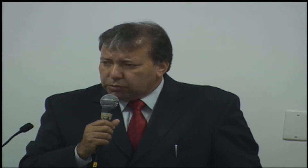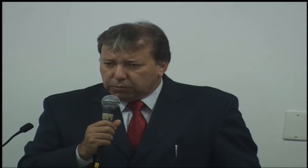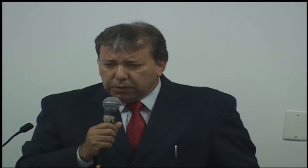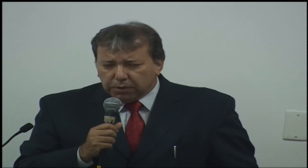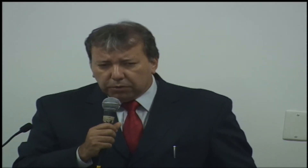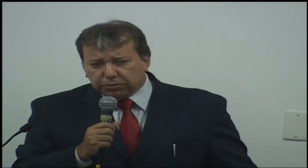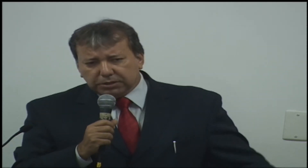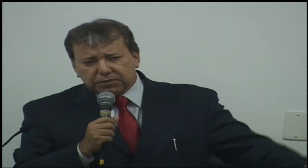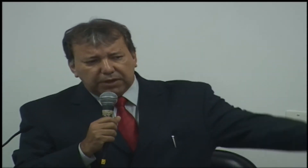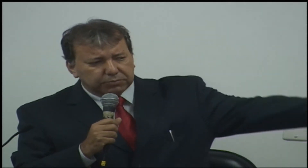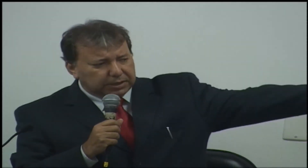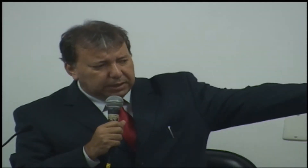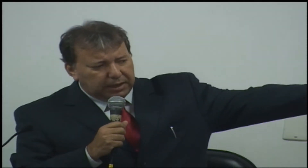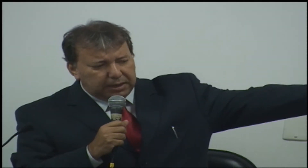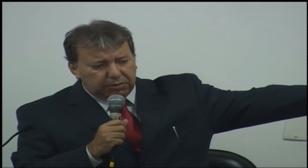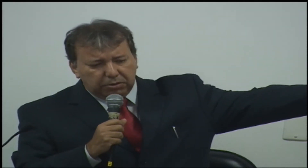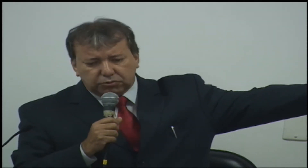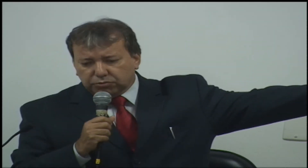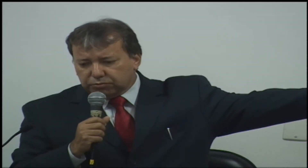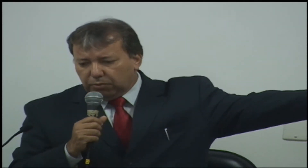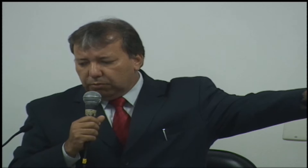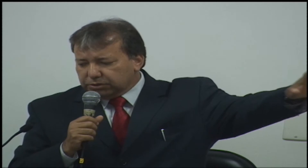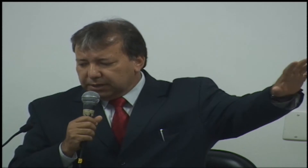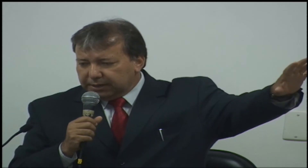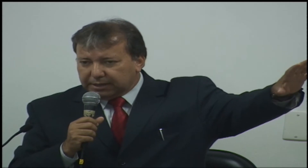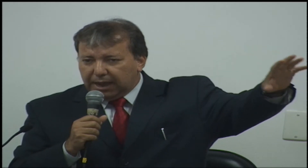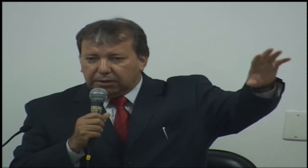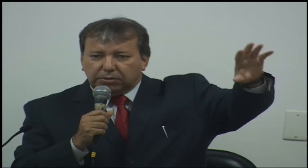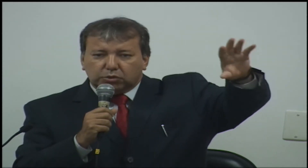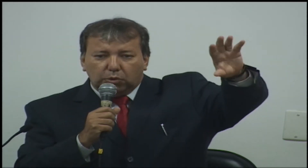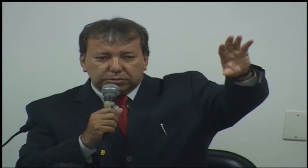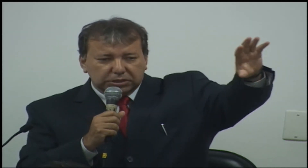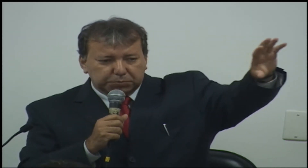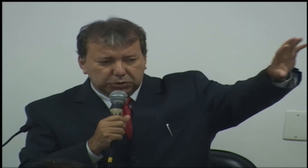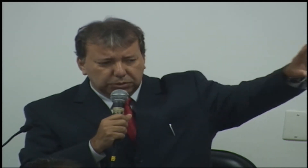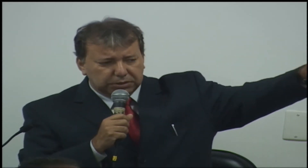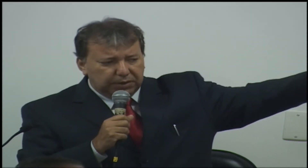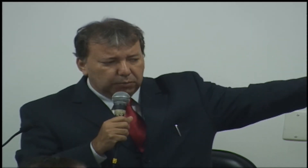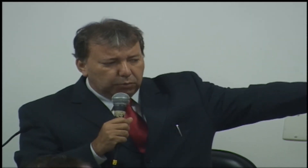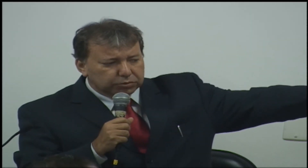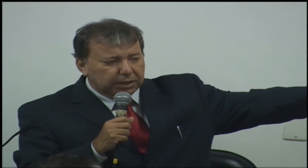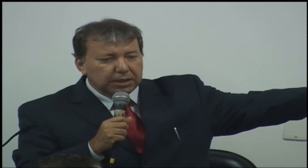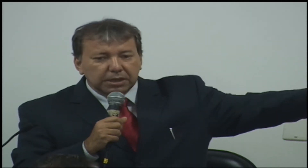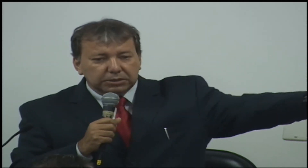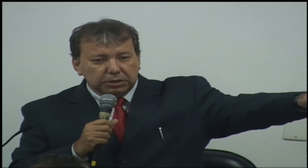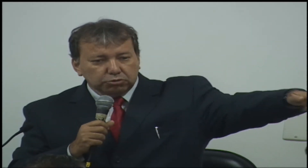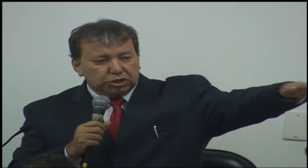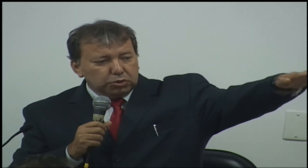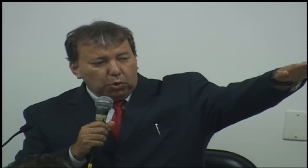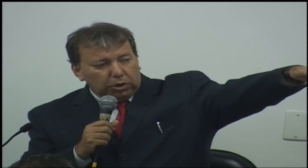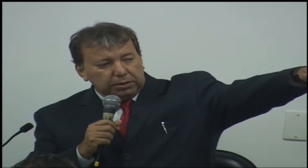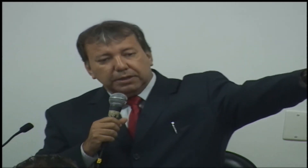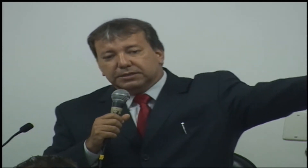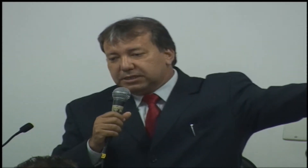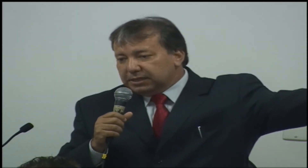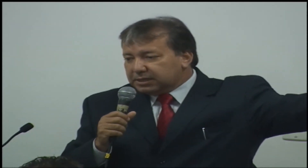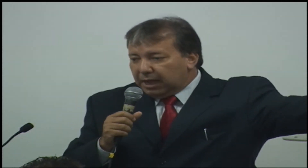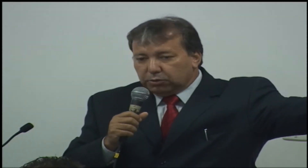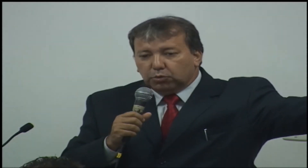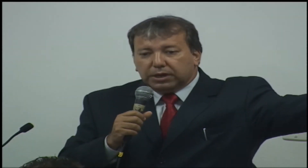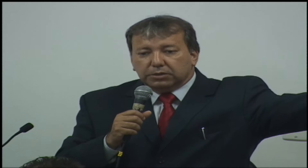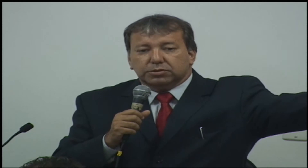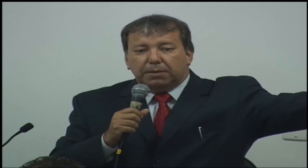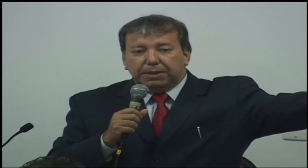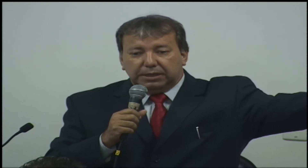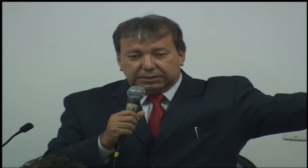impressionou muito, quando nós tivemos aqui a reunião junto com o secretário e todas as pessoas que tiveram multa, tinha um senhor